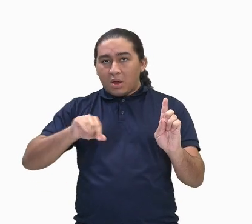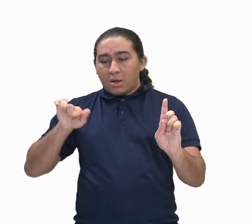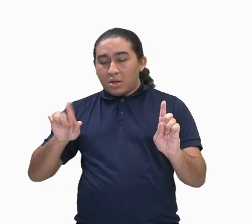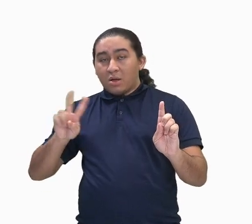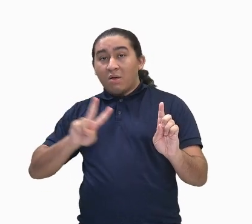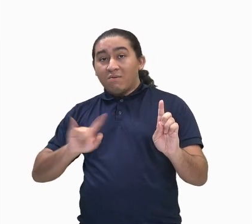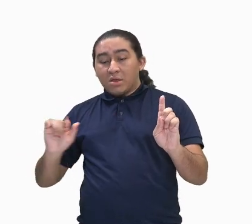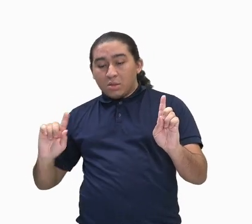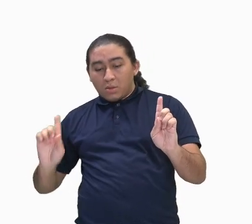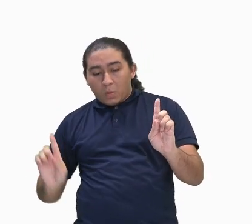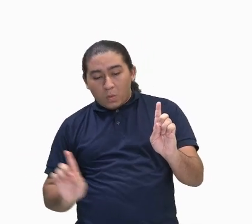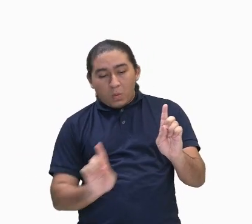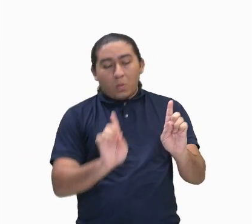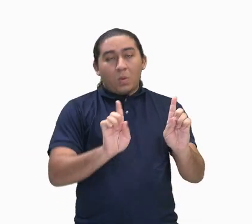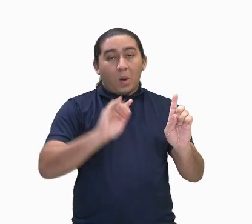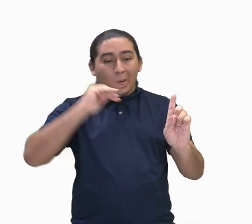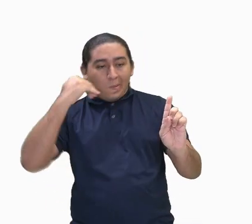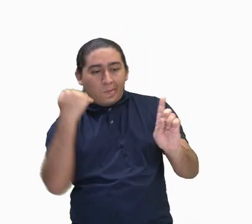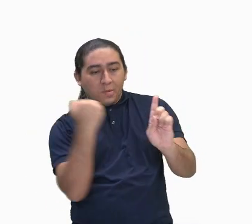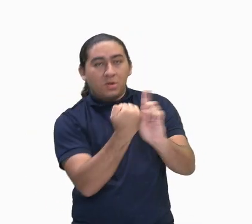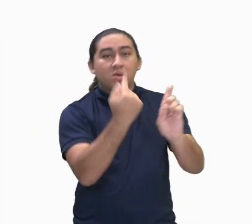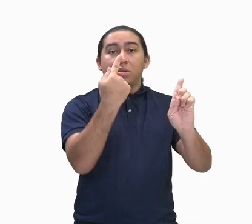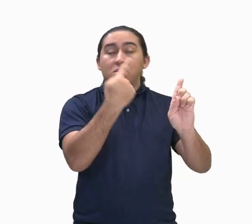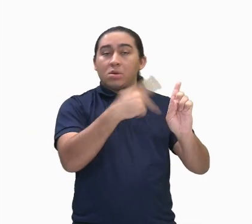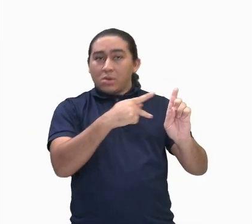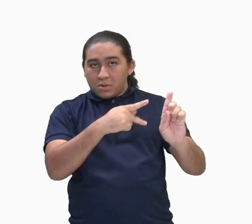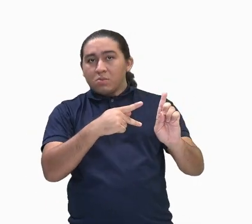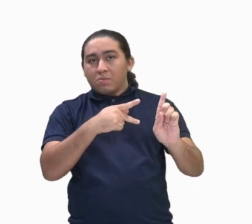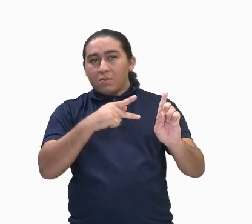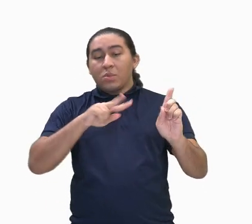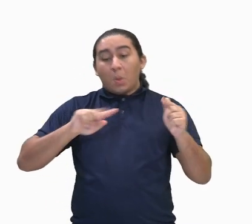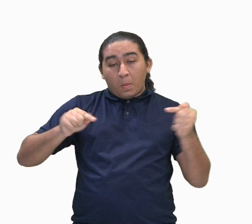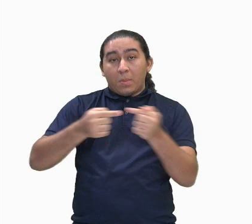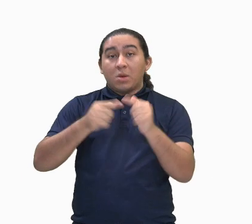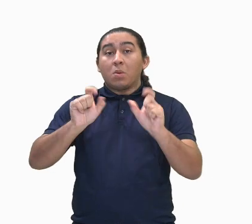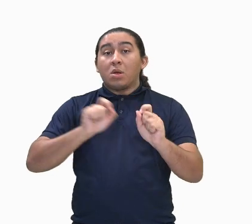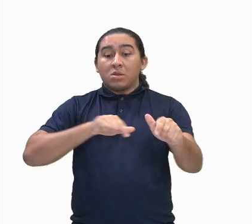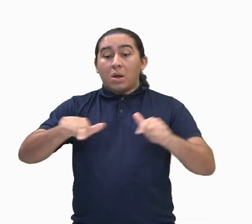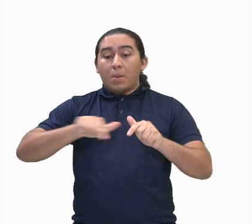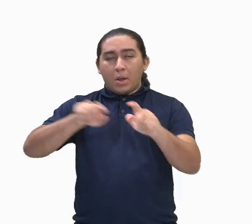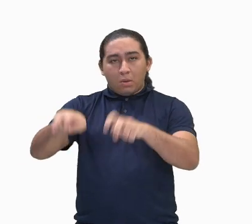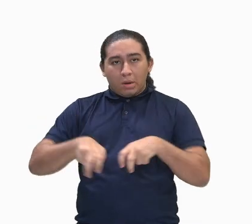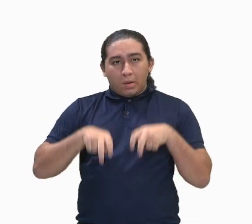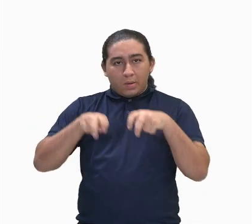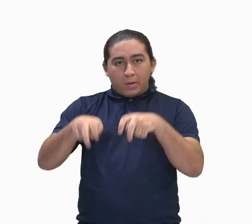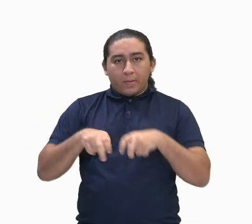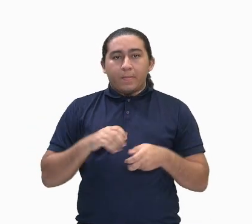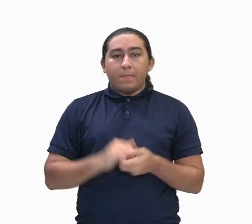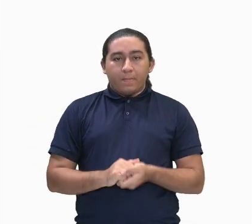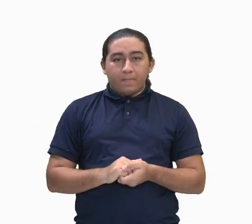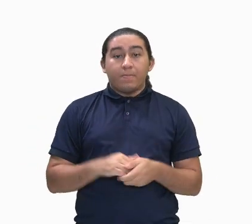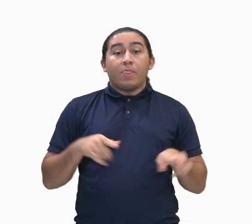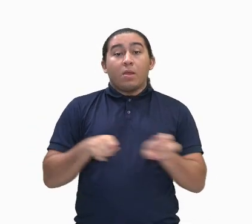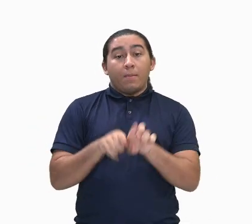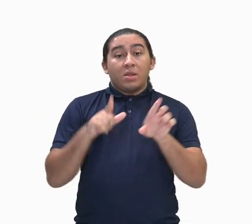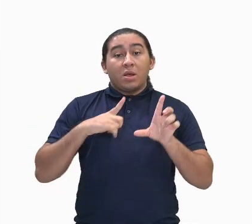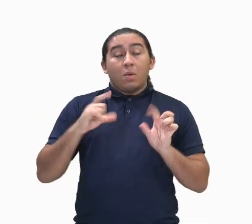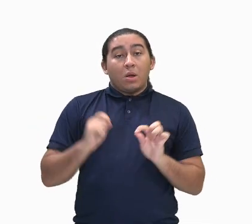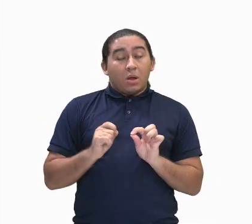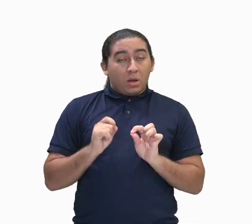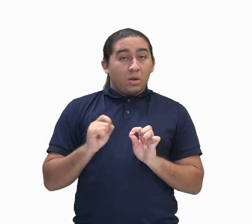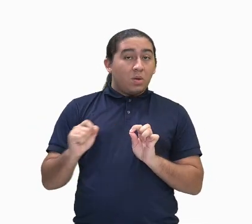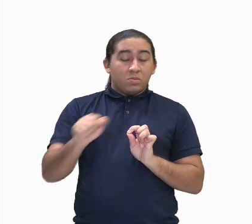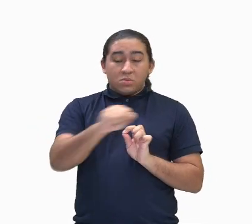da sociedade ligada ao trabalho agrário, ou seja, ao trabalho na terra. E também teremos a questão da cerimônia de